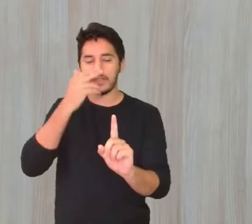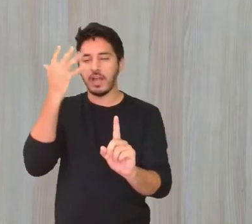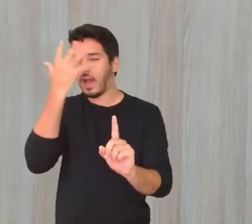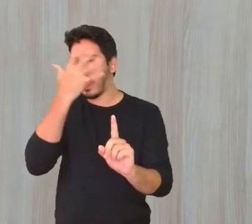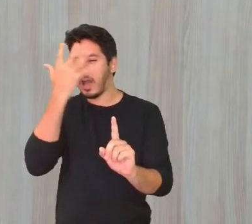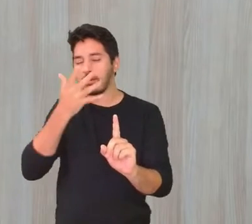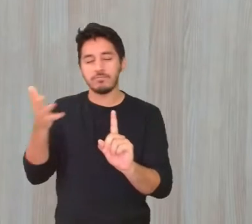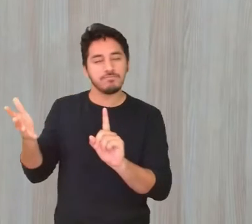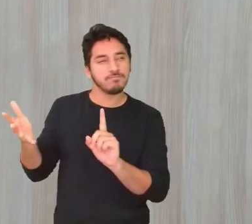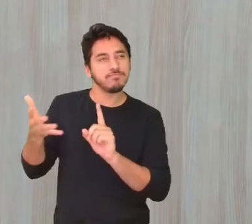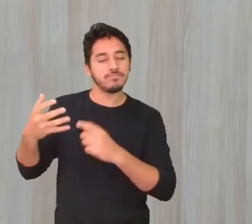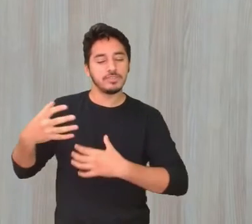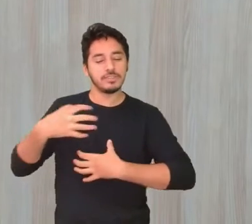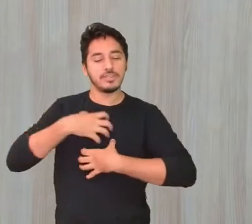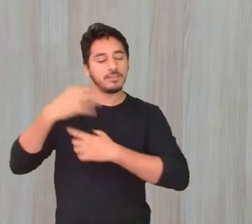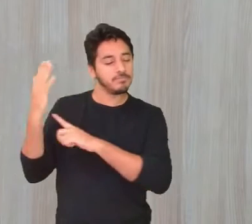que